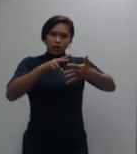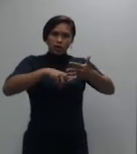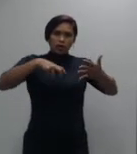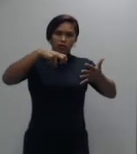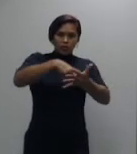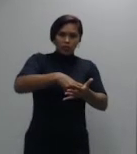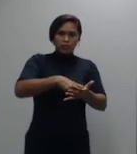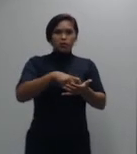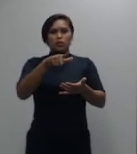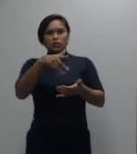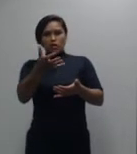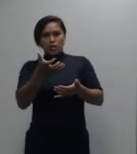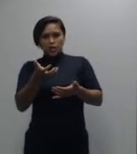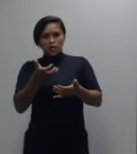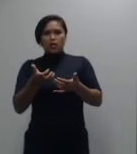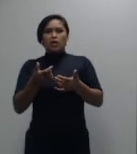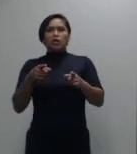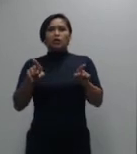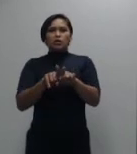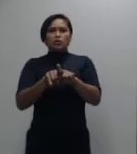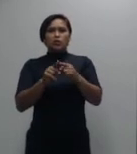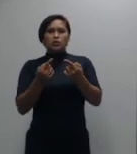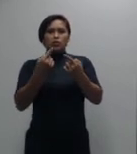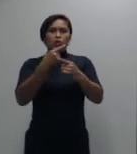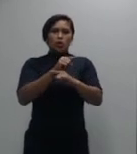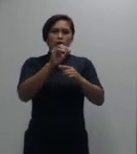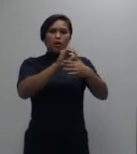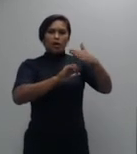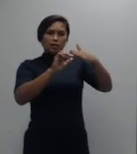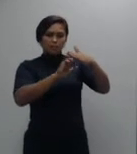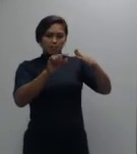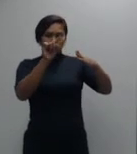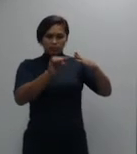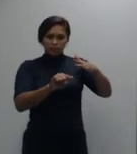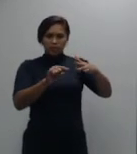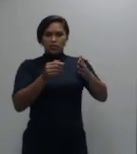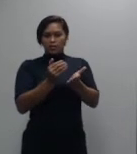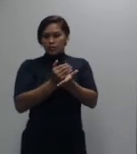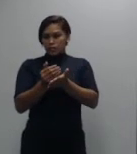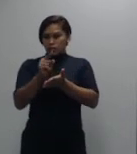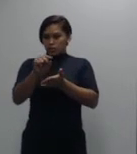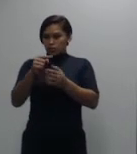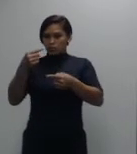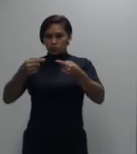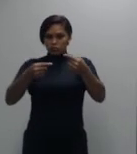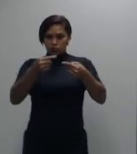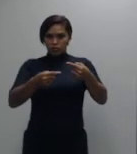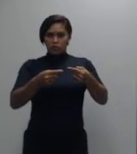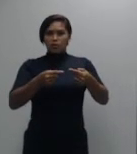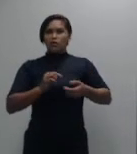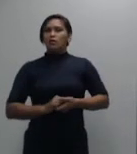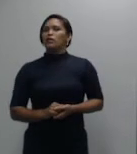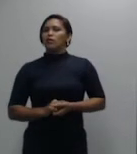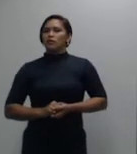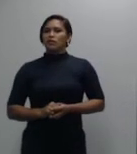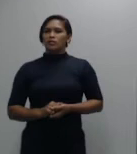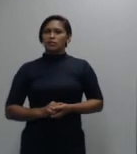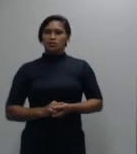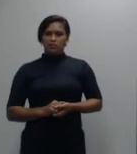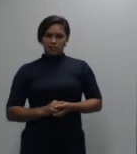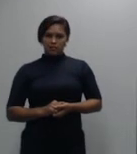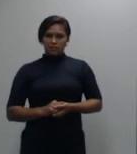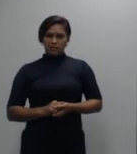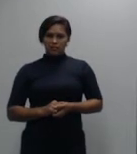mais o carro se encontra Paiva tensor aqui e o senhor essa discussão na Suprema corte do Canadá